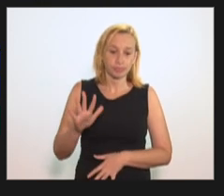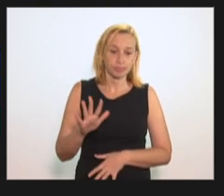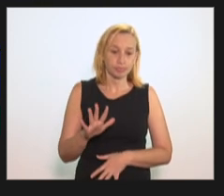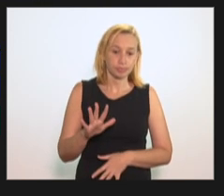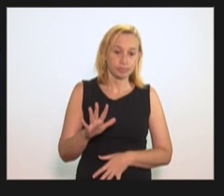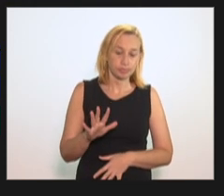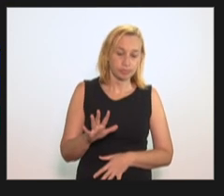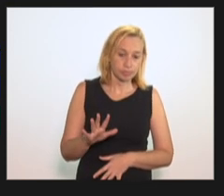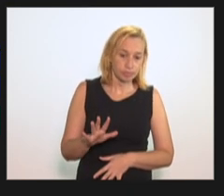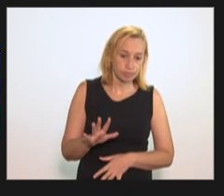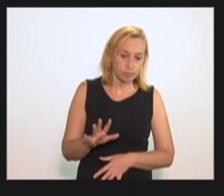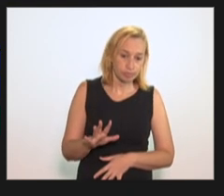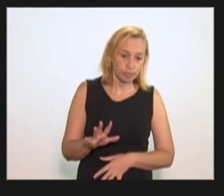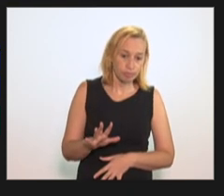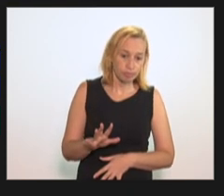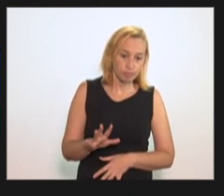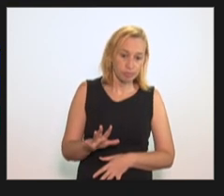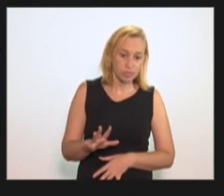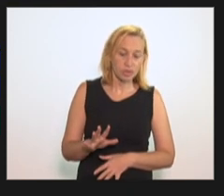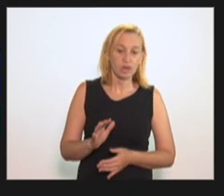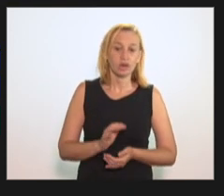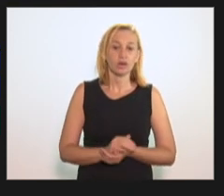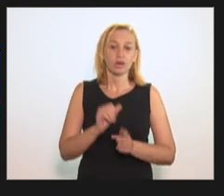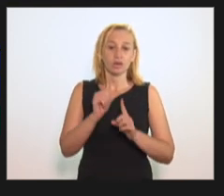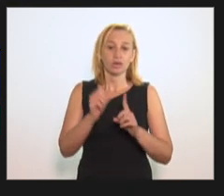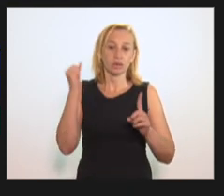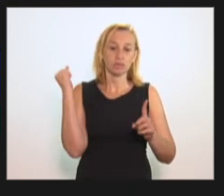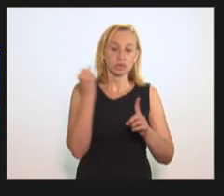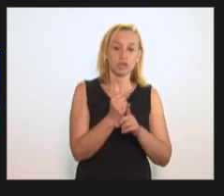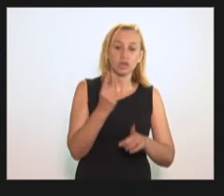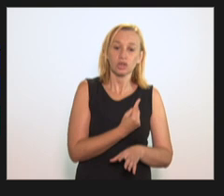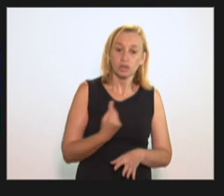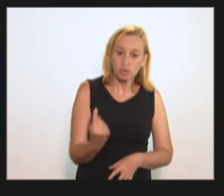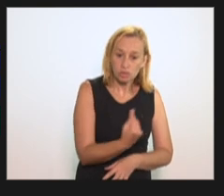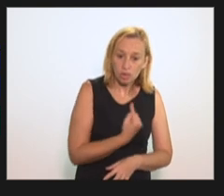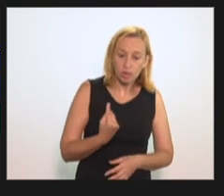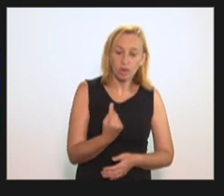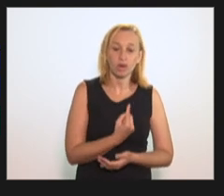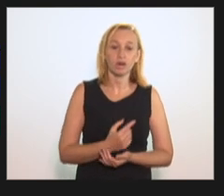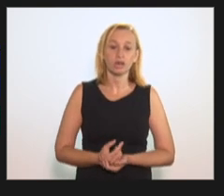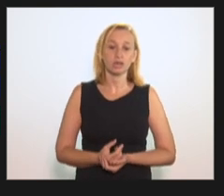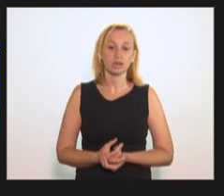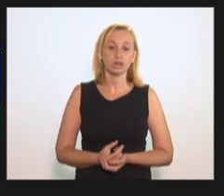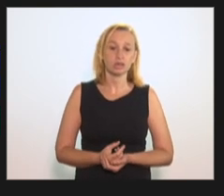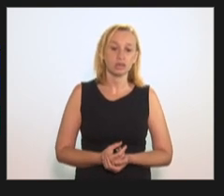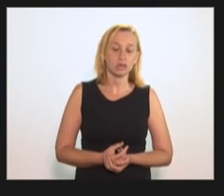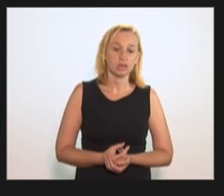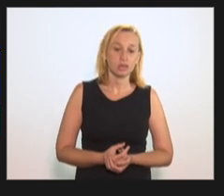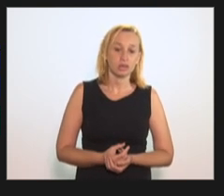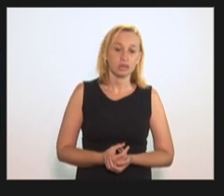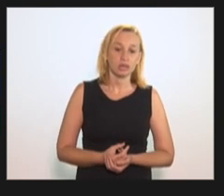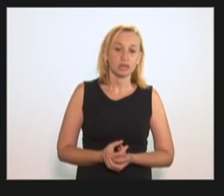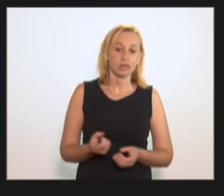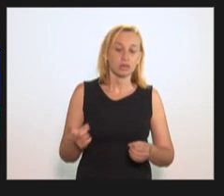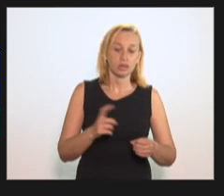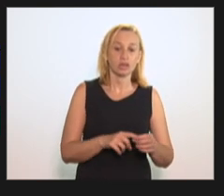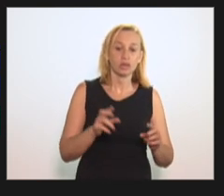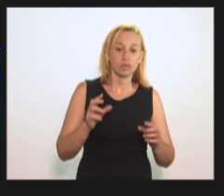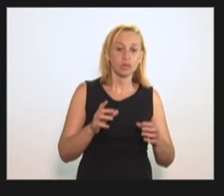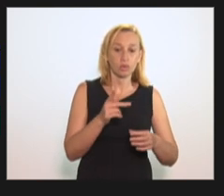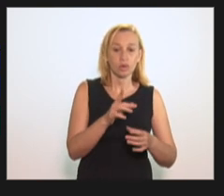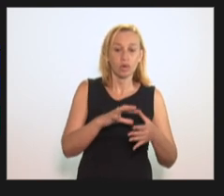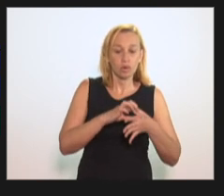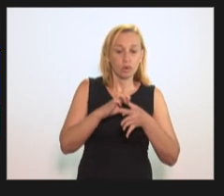Levante Feminista contra o Feminicídio nós solicitamos inclusive a bancada feminina da casa que a gente